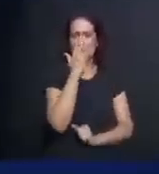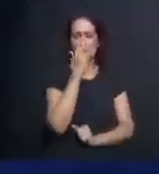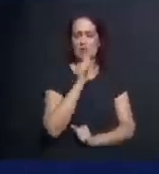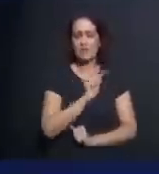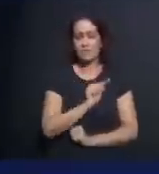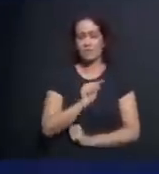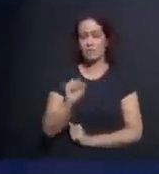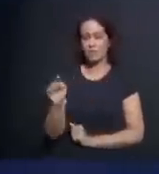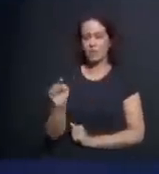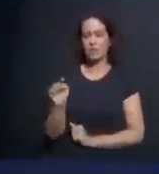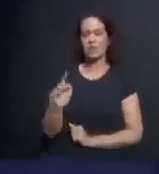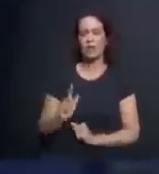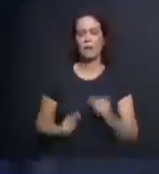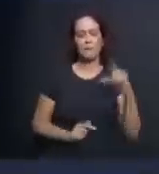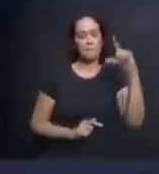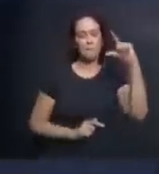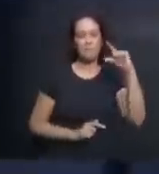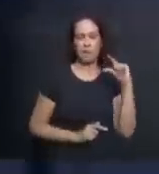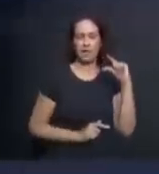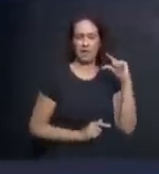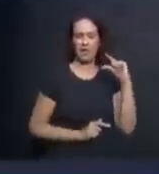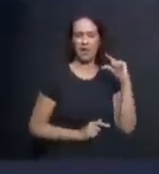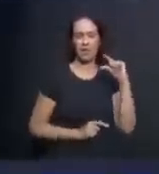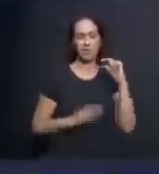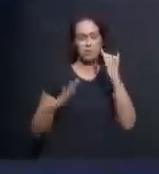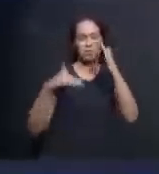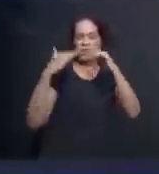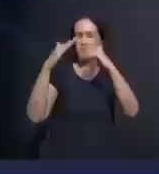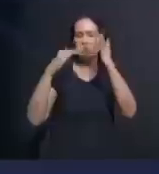ficou pequeno no resto. Ele não desenvolveu